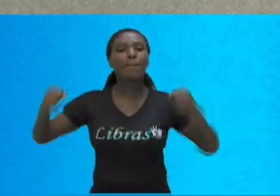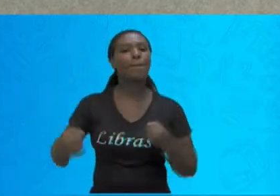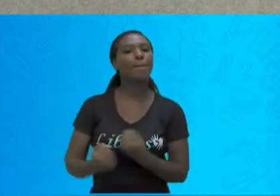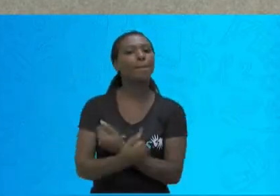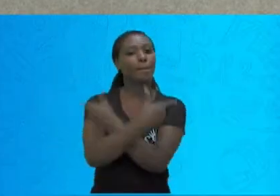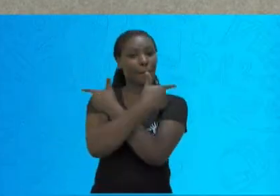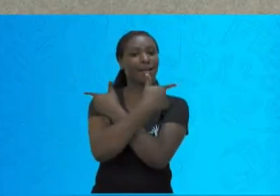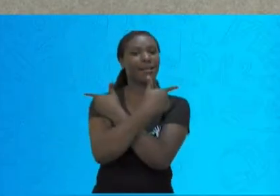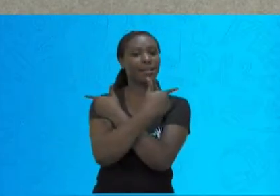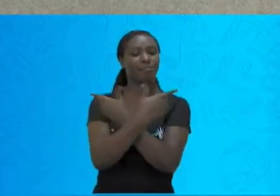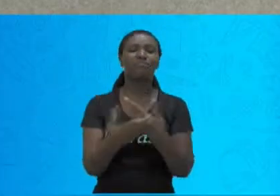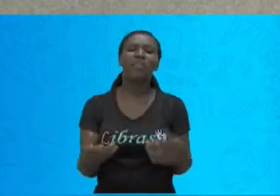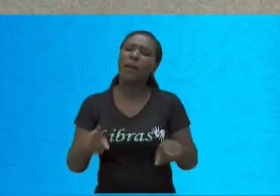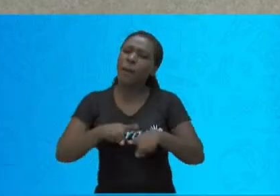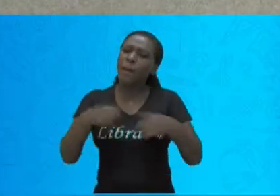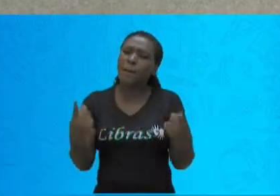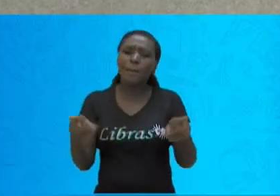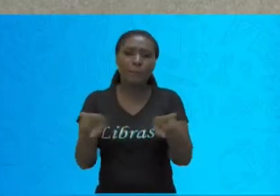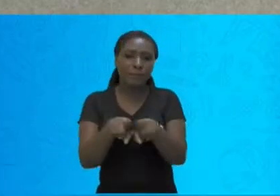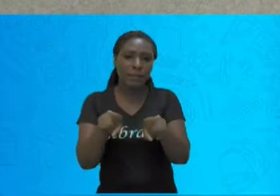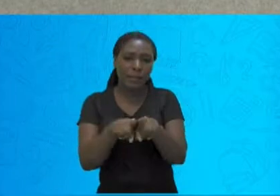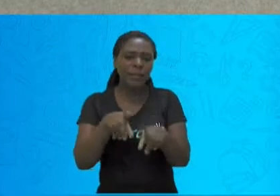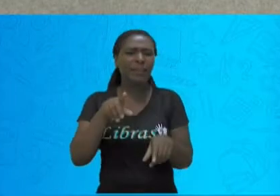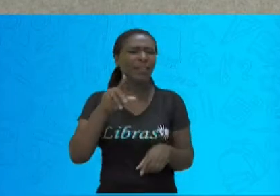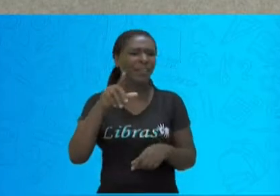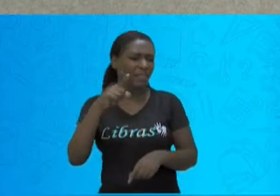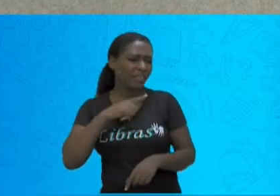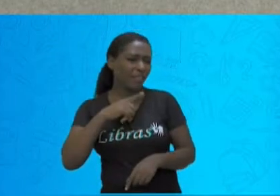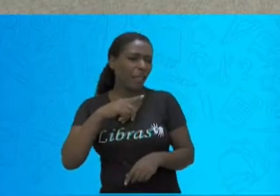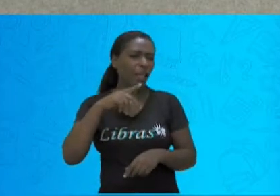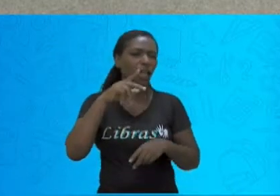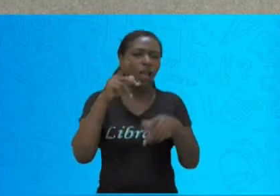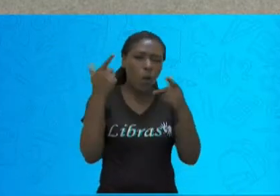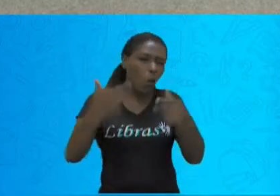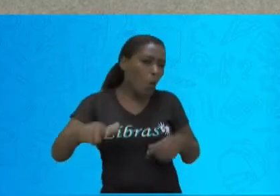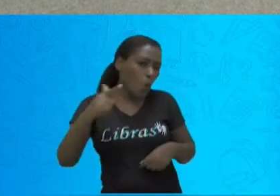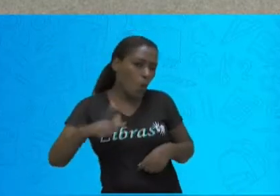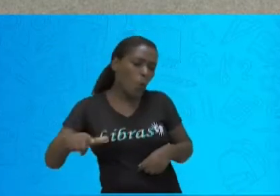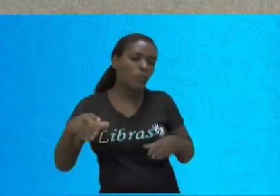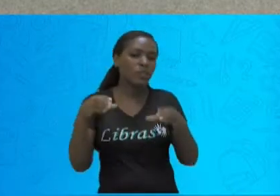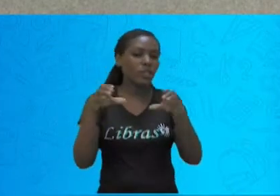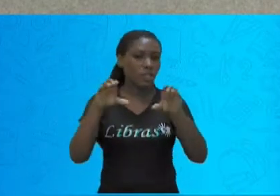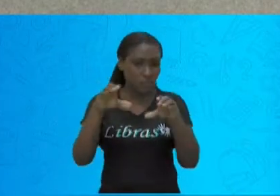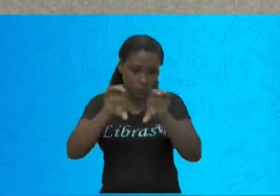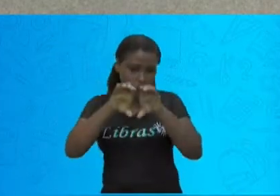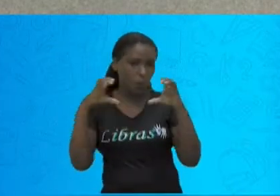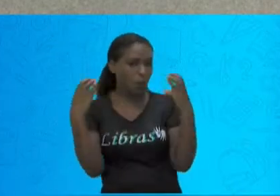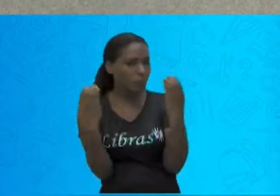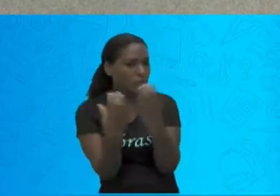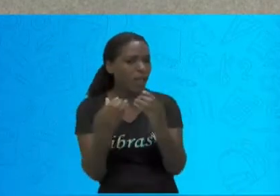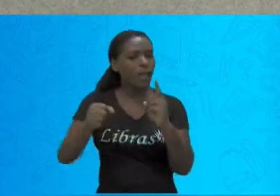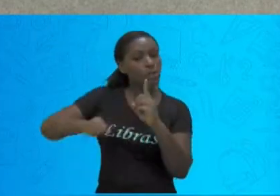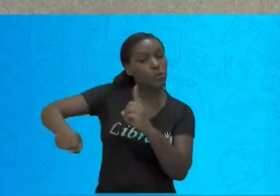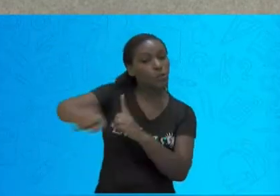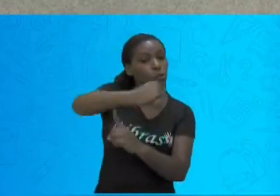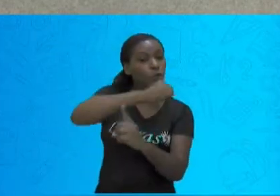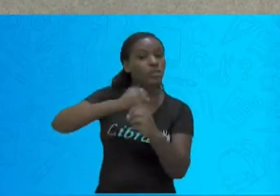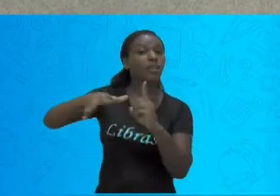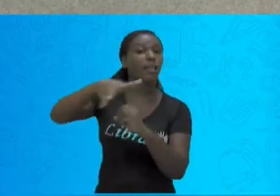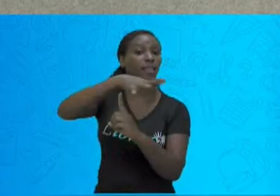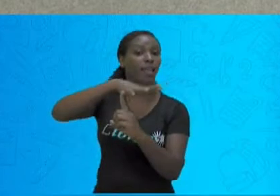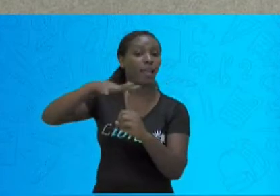pedaço do continente americano. Essas sociedades são chamadas sociedades pré-colombianas porque